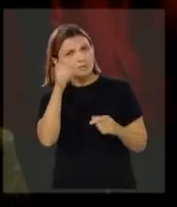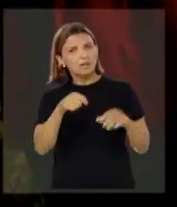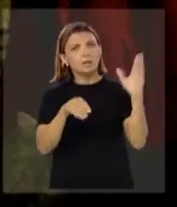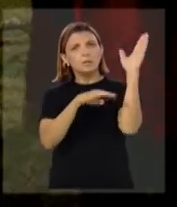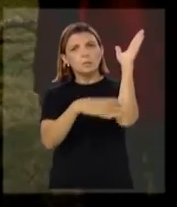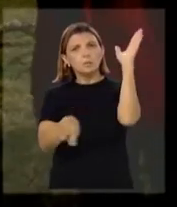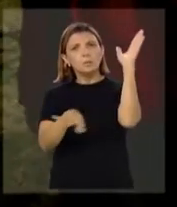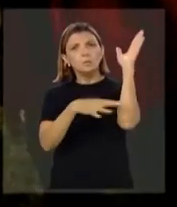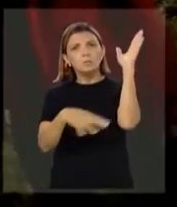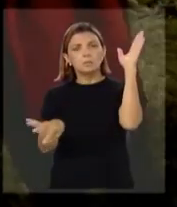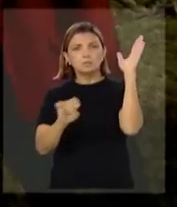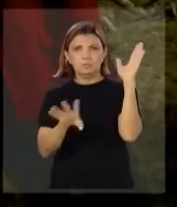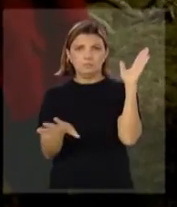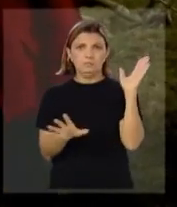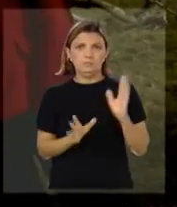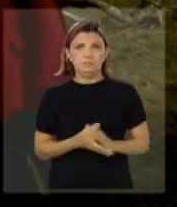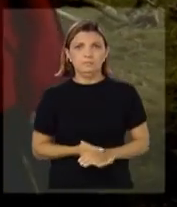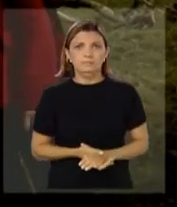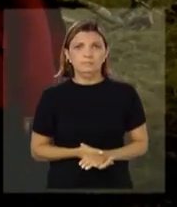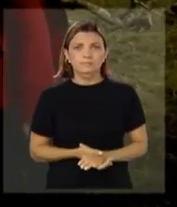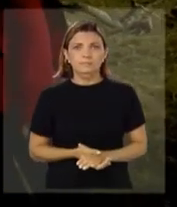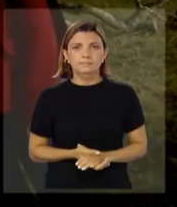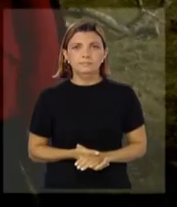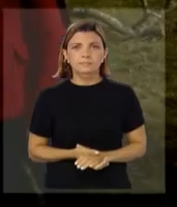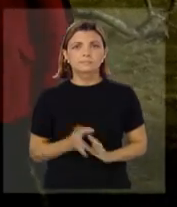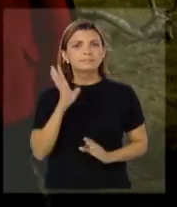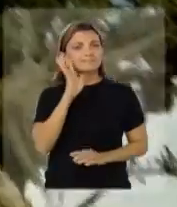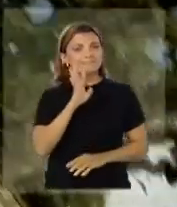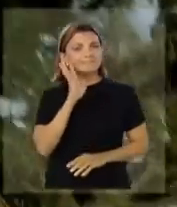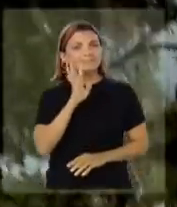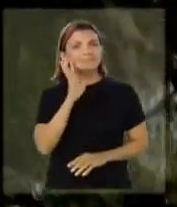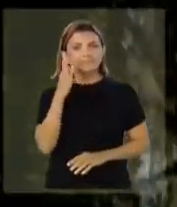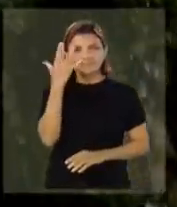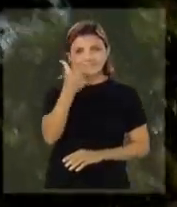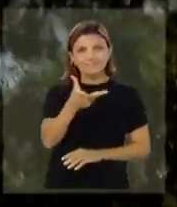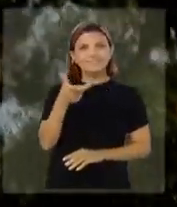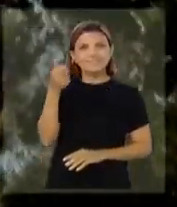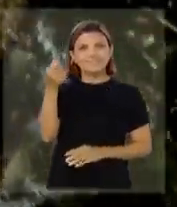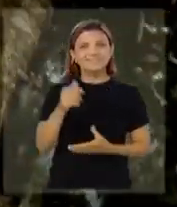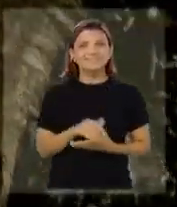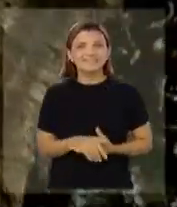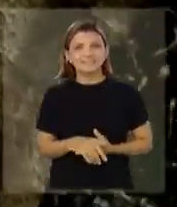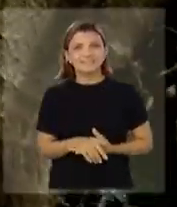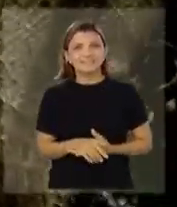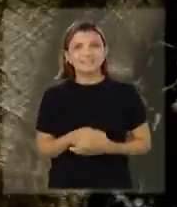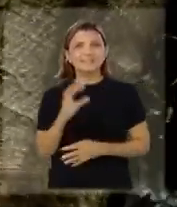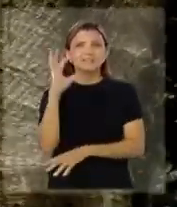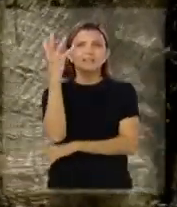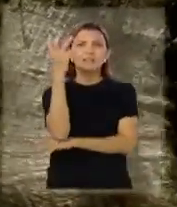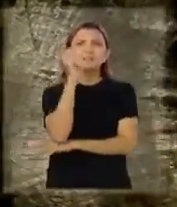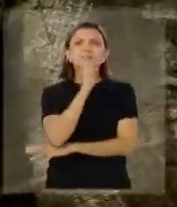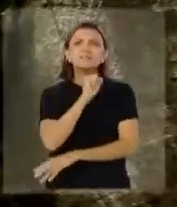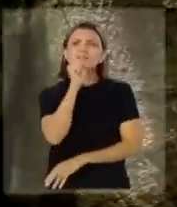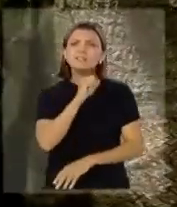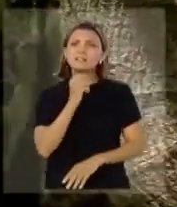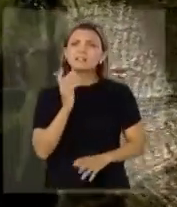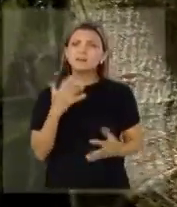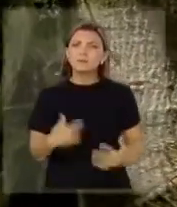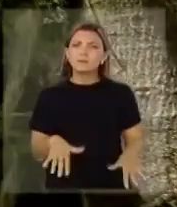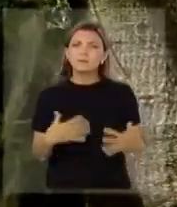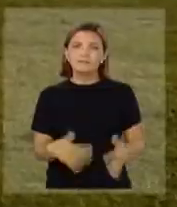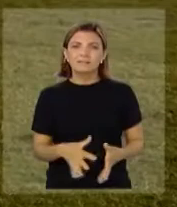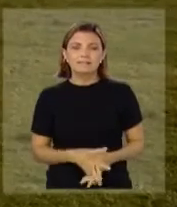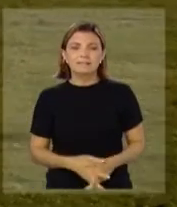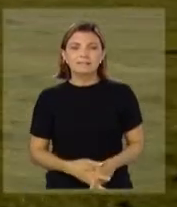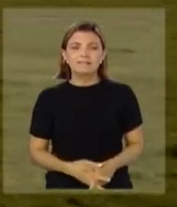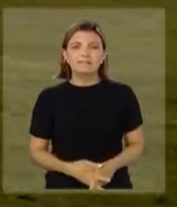com flores. A bromélia, ela floresce na primavera aqui, só. Isso mesmo. Olha legal. Só, que legal. É lindo, né, gurias? Nossa, parece que a figueira é mais